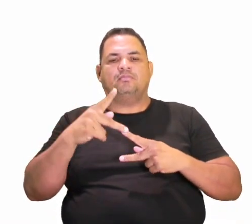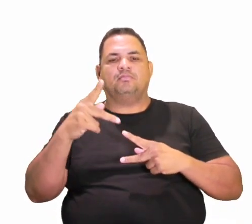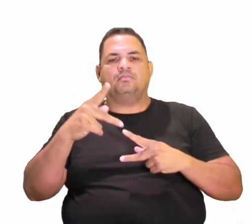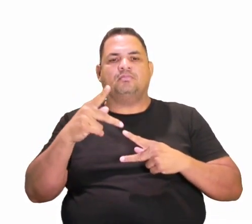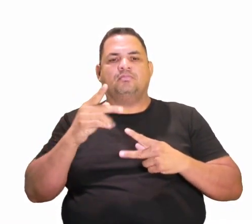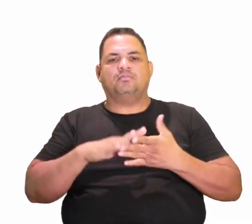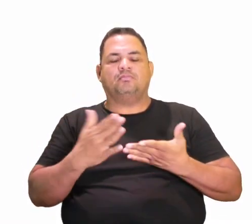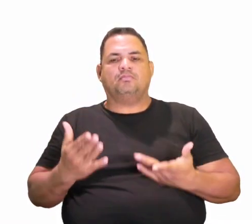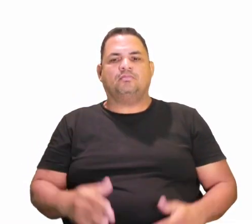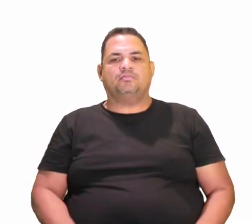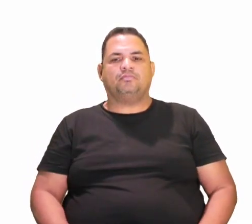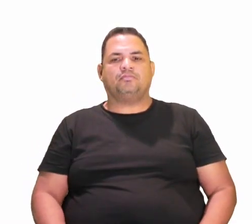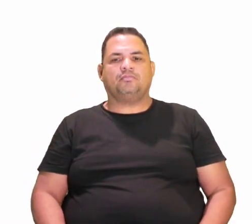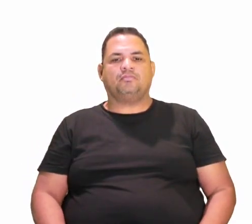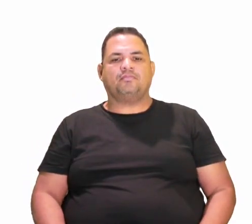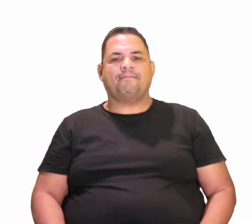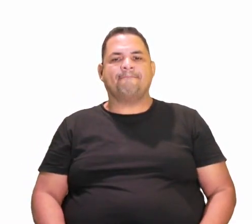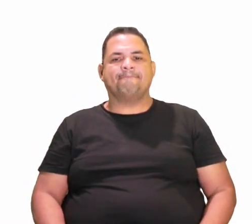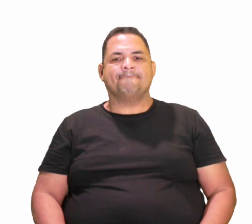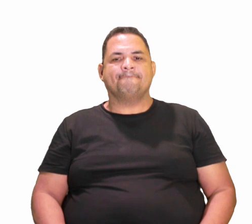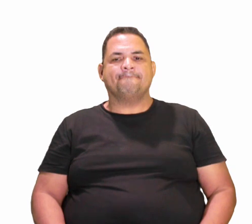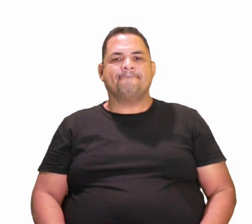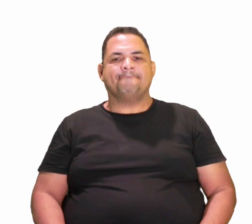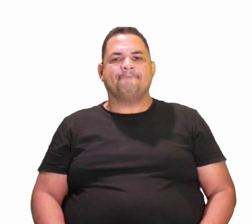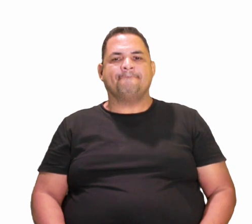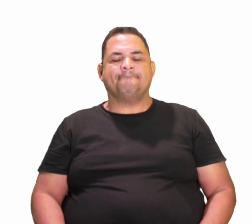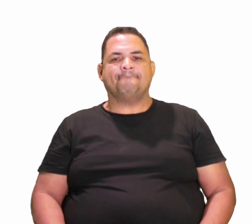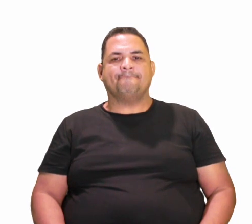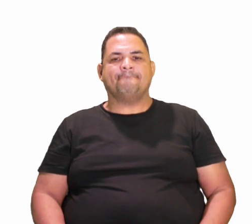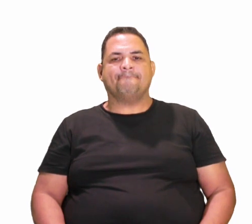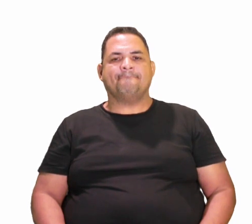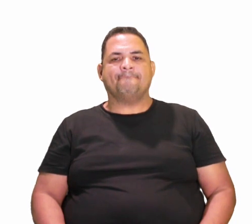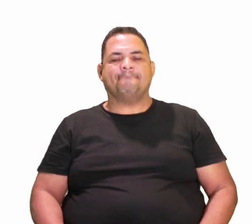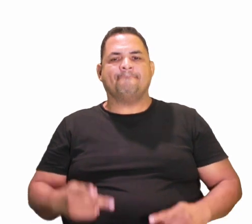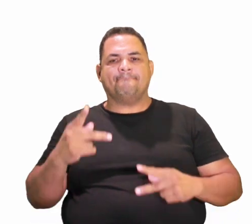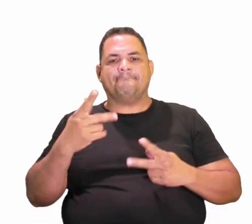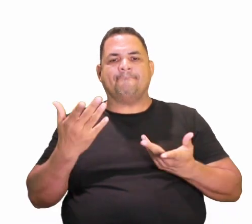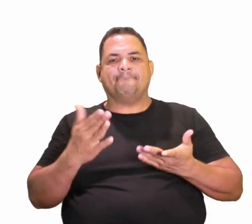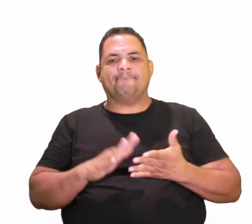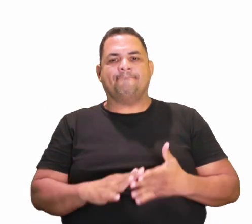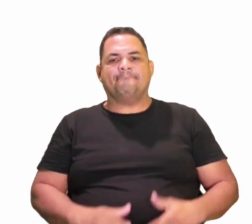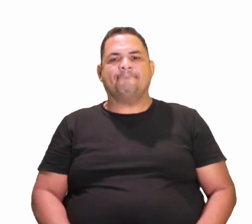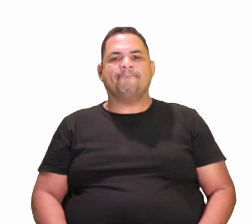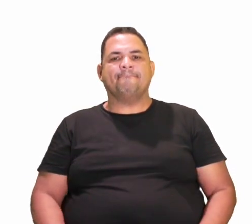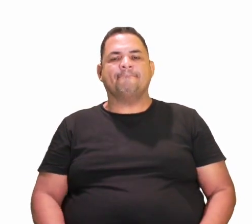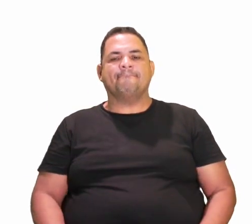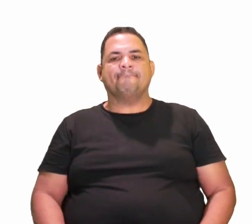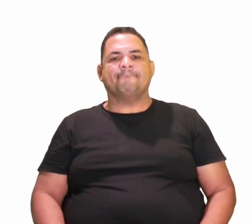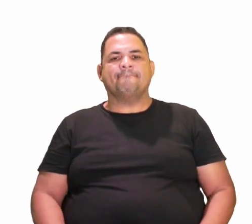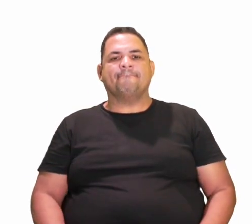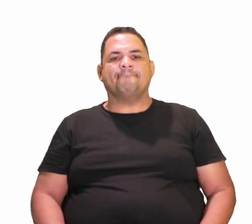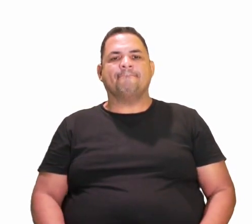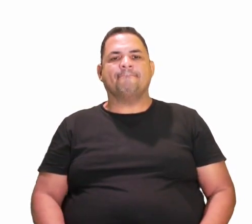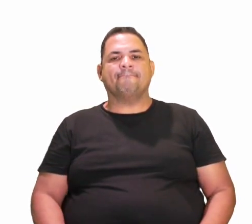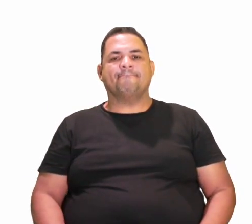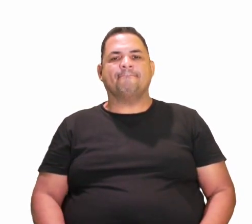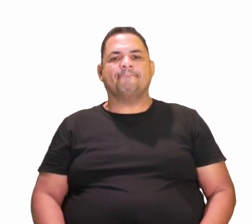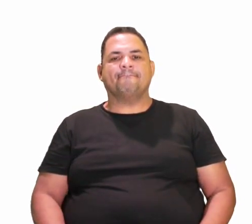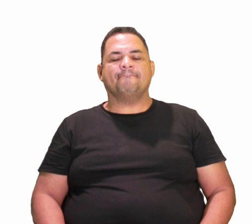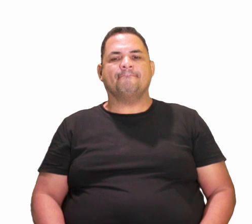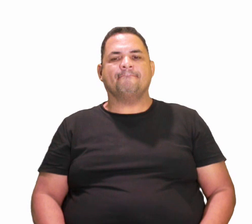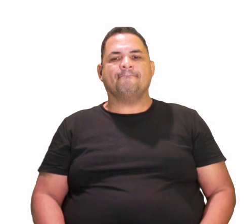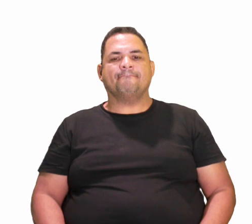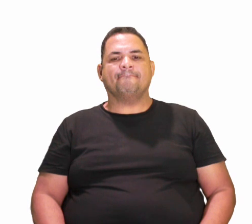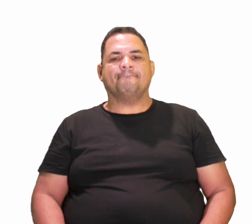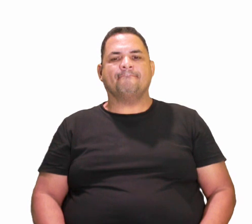it. Então, veja bem. In the USA, nos Estados Unidos, Valentine's Day, taraná, em